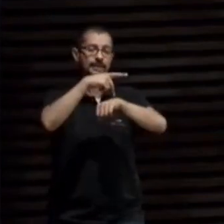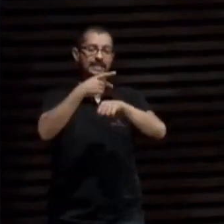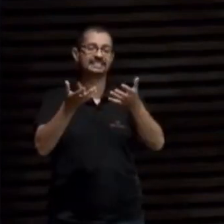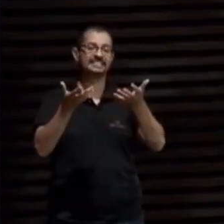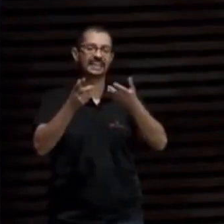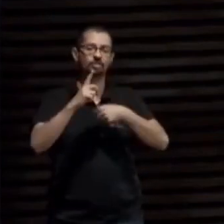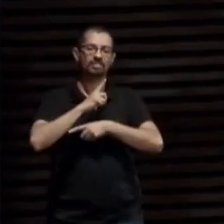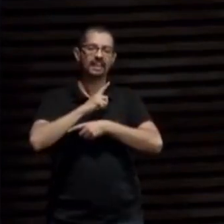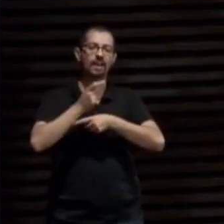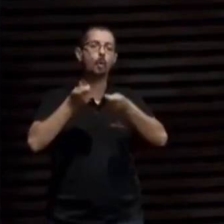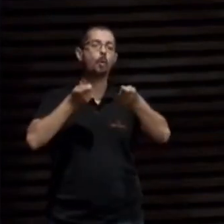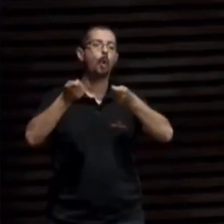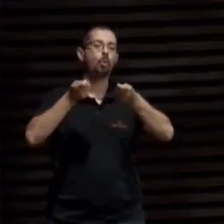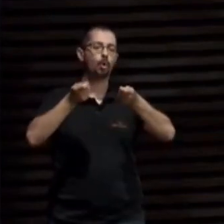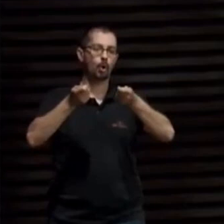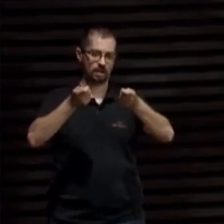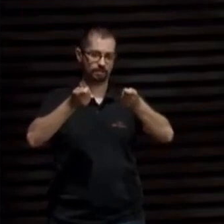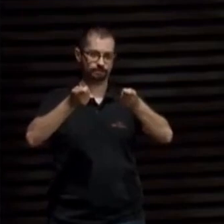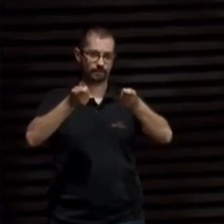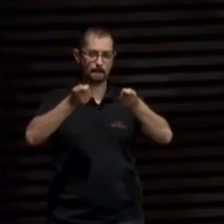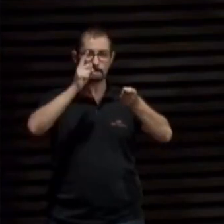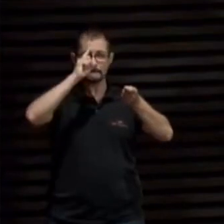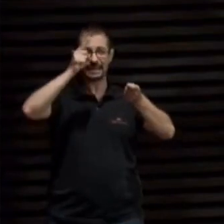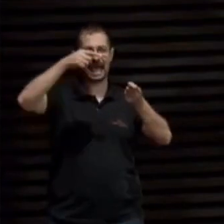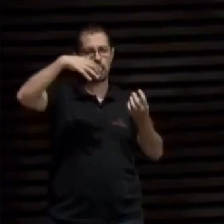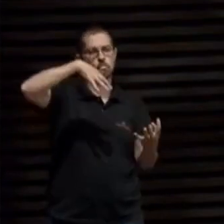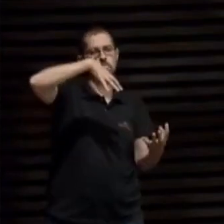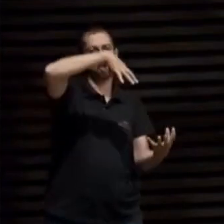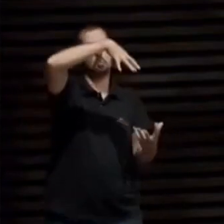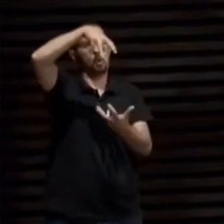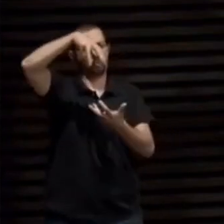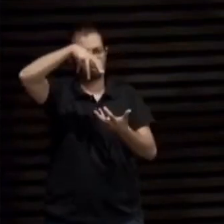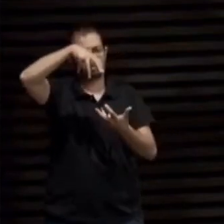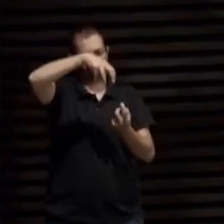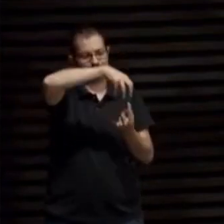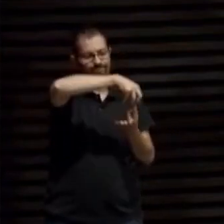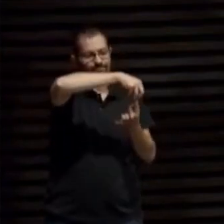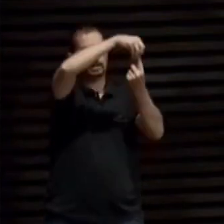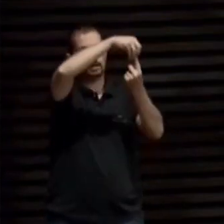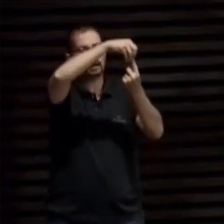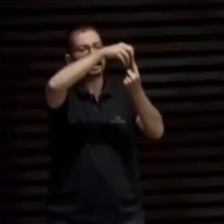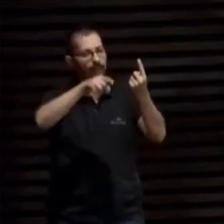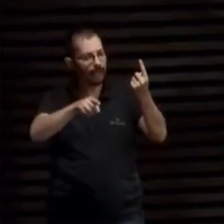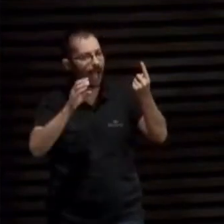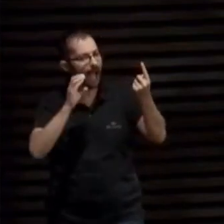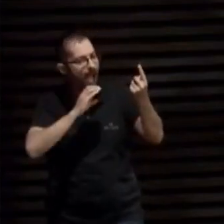E isso está acontecendo. E muito brevemente nós não vamos ter mais liberdade nenhuma.